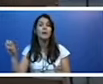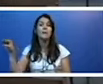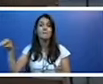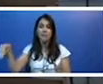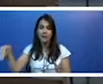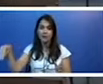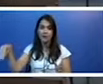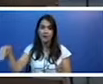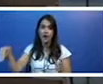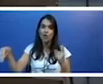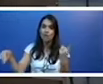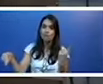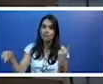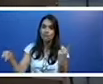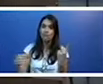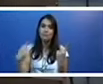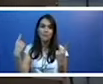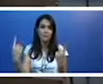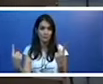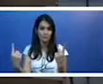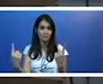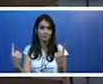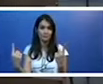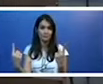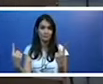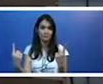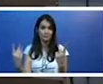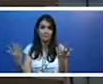1, de forma nenhuma.